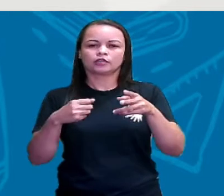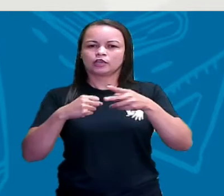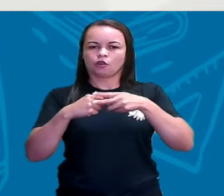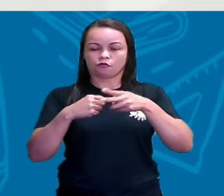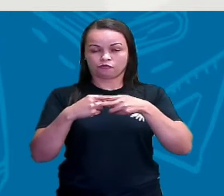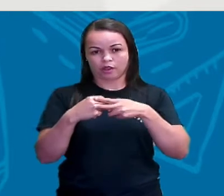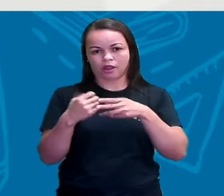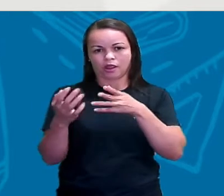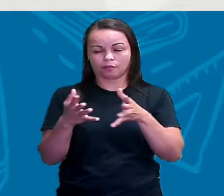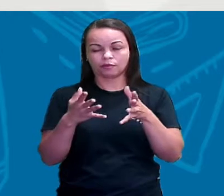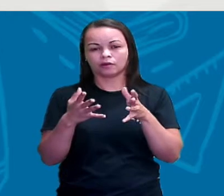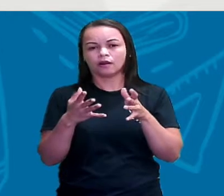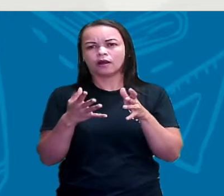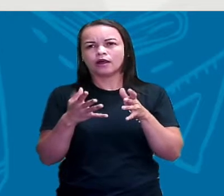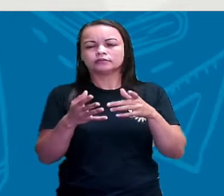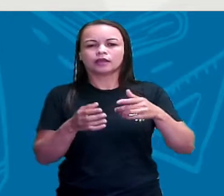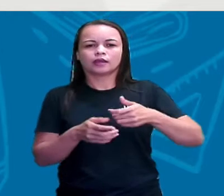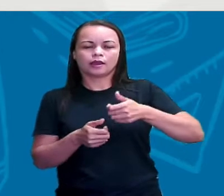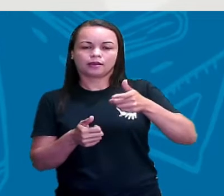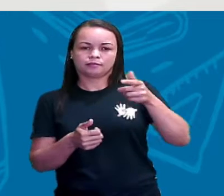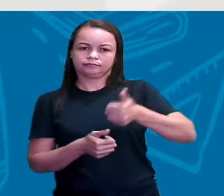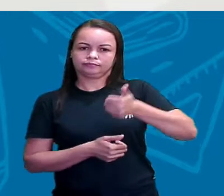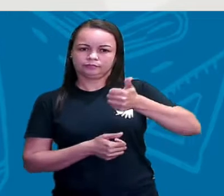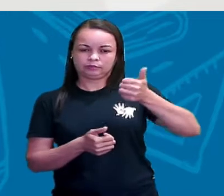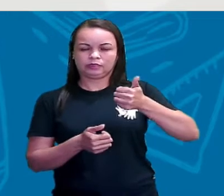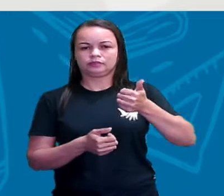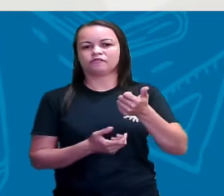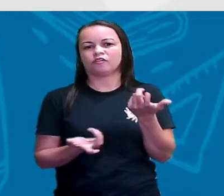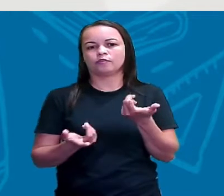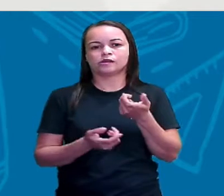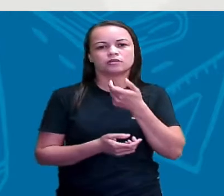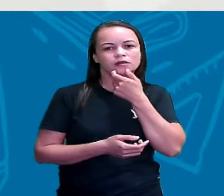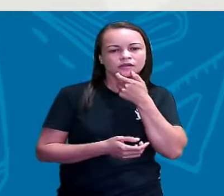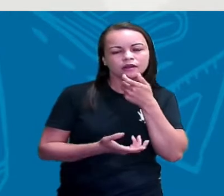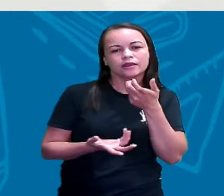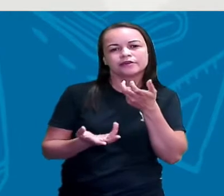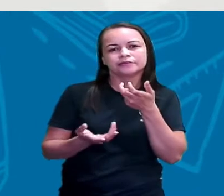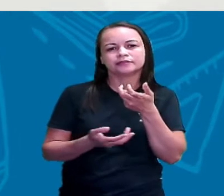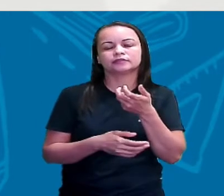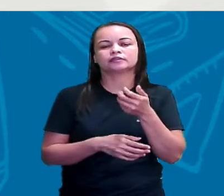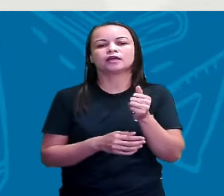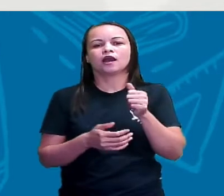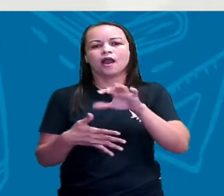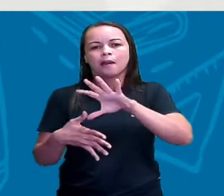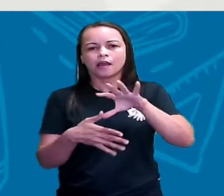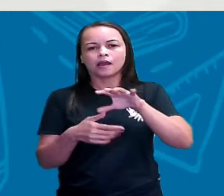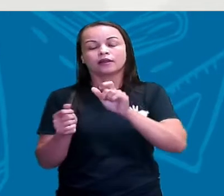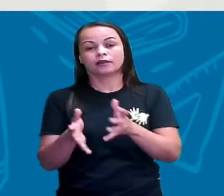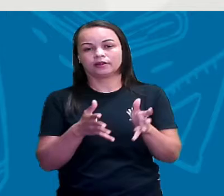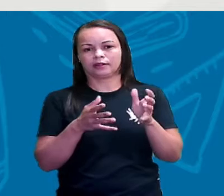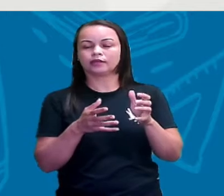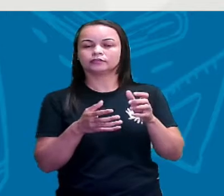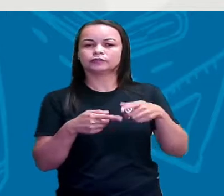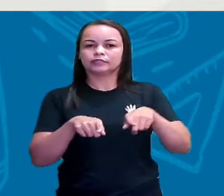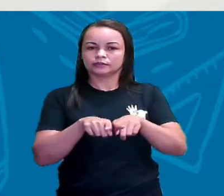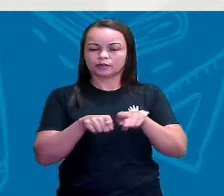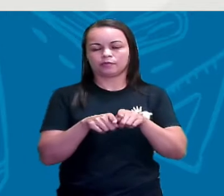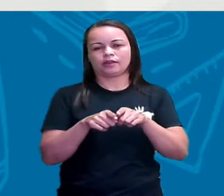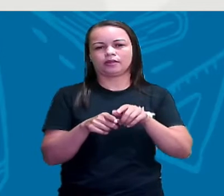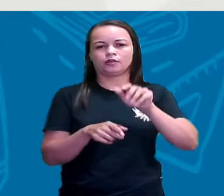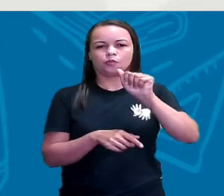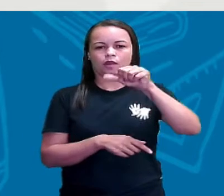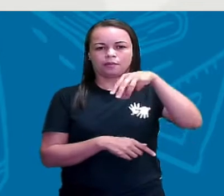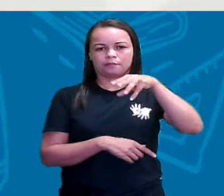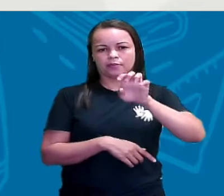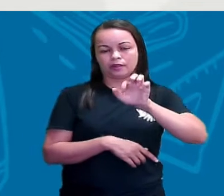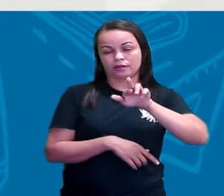travel. Nós temos a primeira forma, que é no inglês americano. E o número 2 está indicando que é a forma do inglês britânico, que é aquele